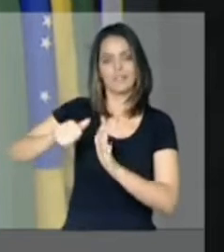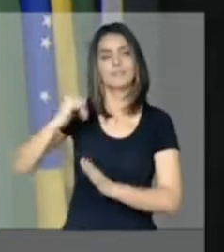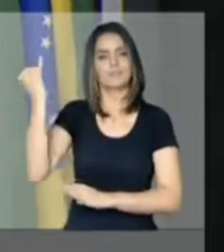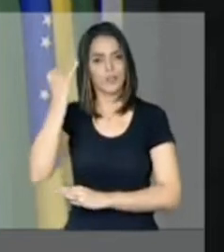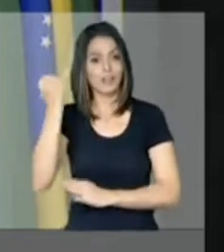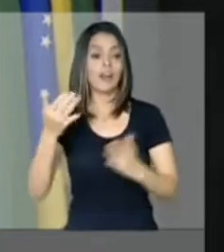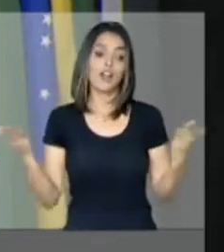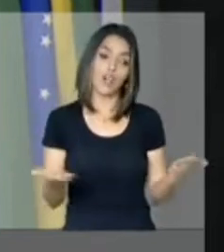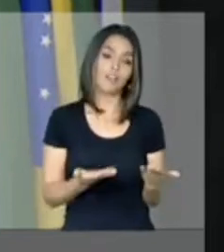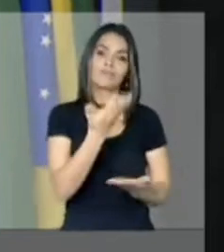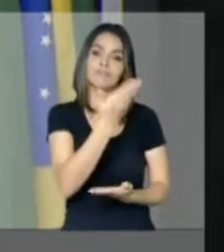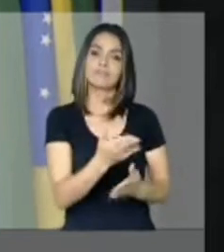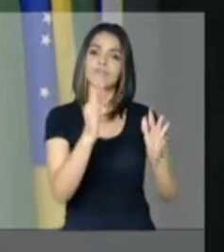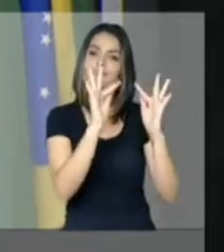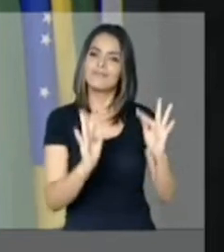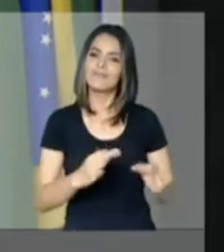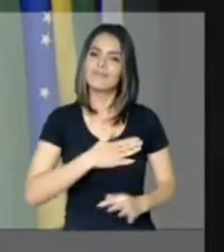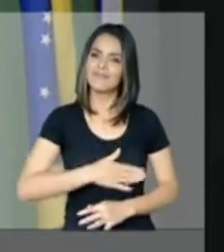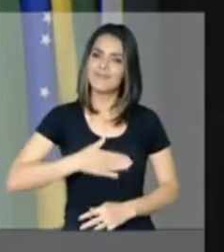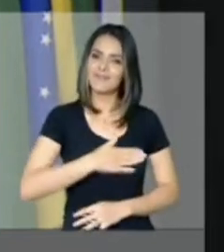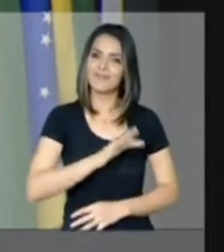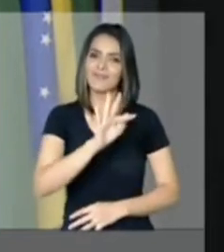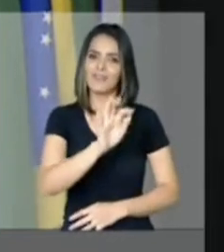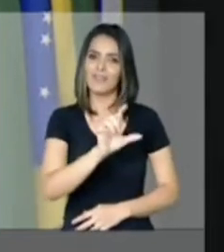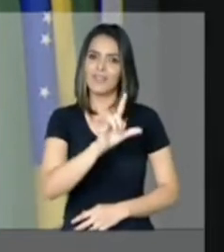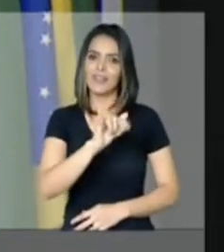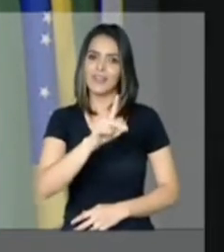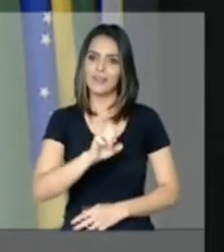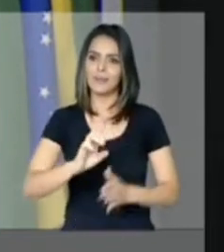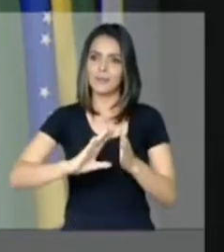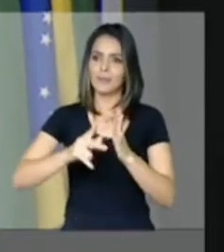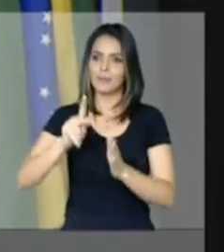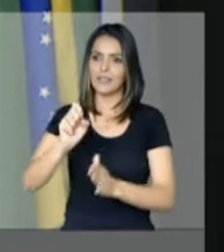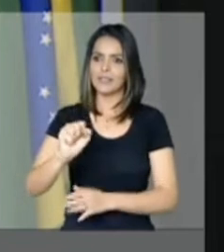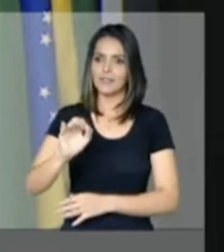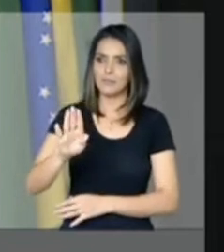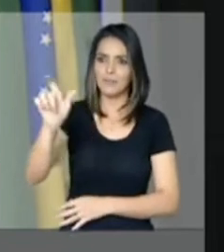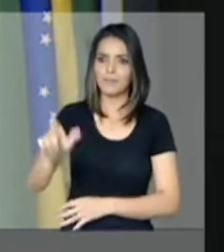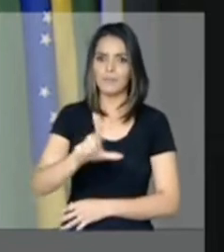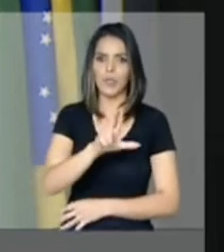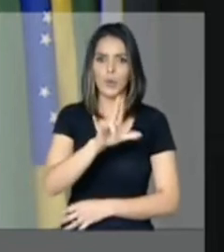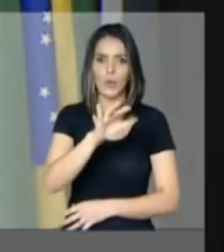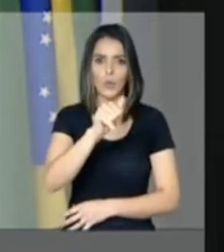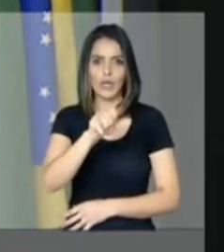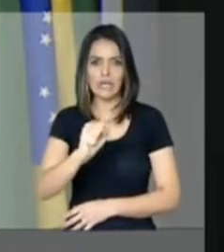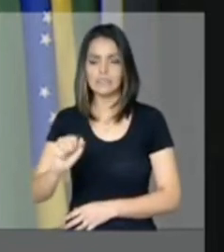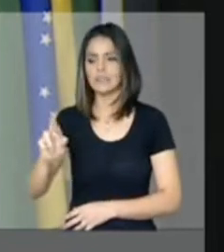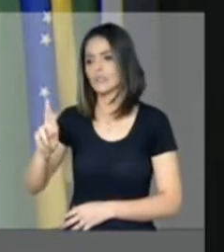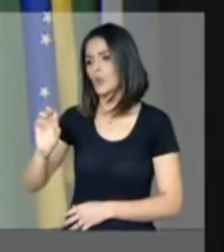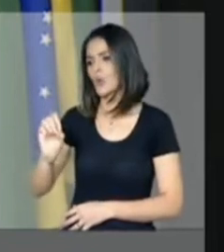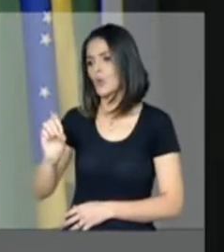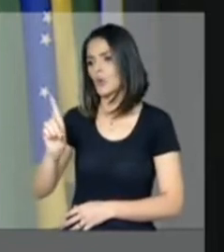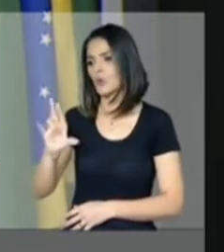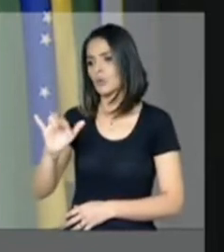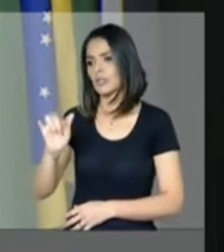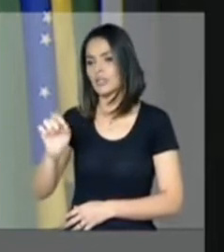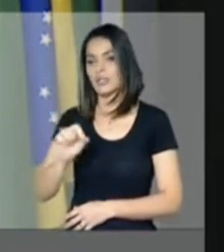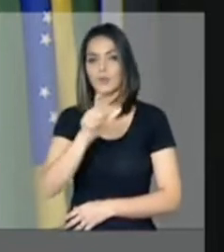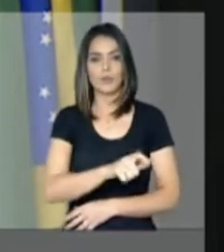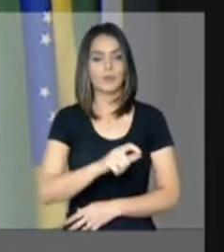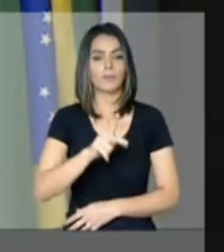de parabenizar Felipe Rigoni, aqui presente, do PSB, deputado Lucas, deputado Rodrigo, do PSB, deputado